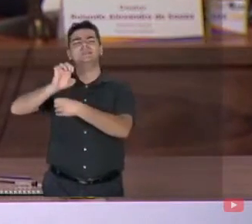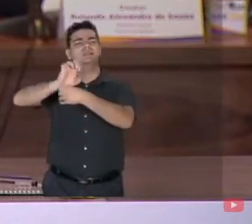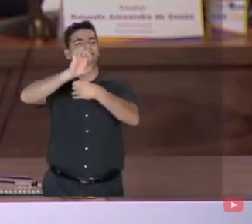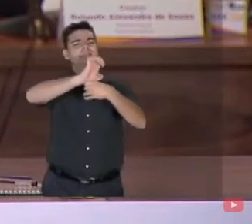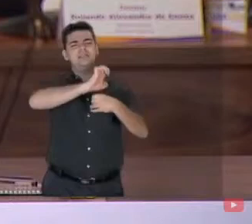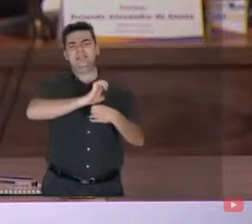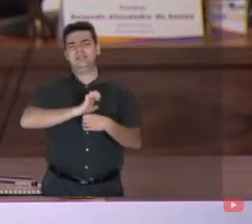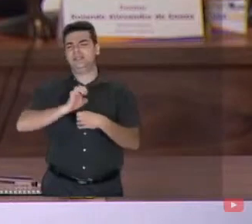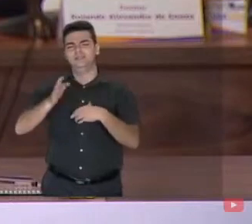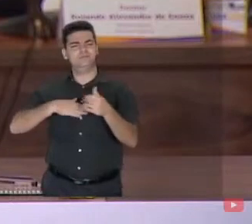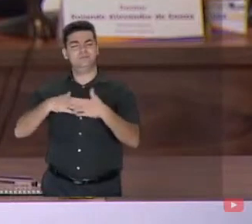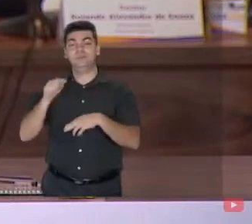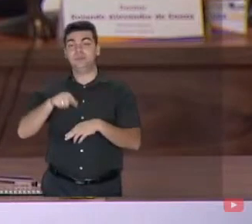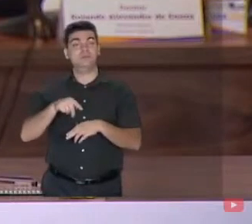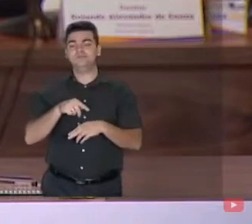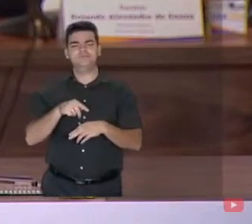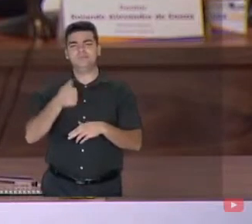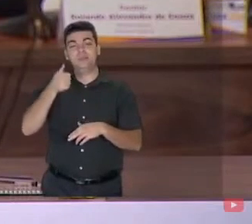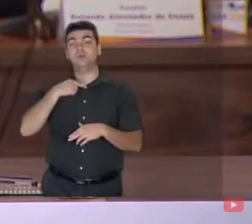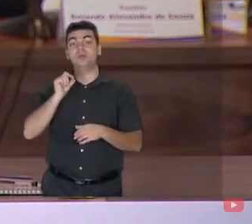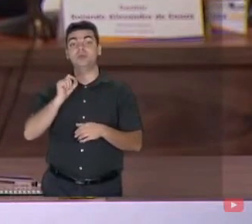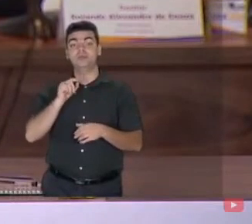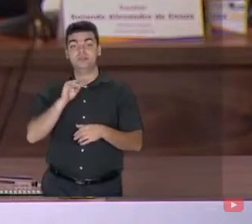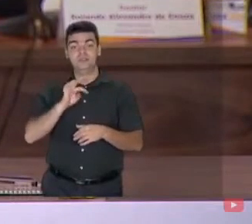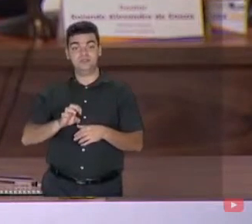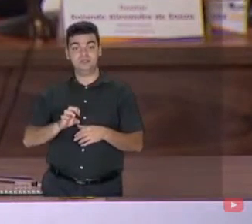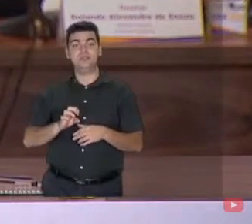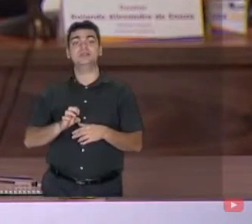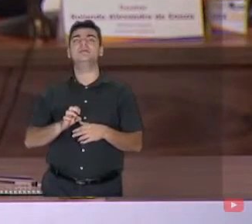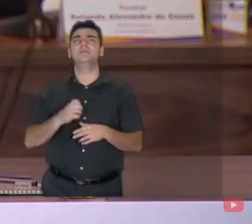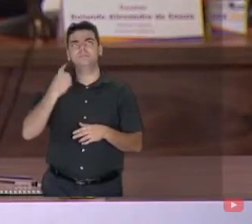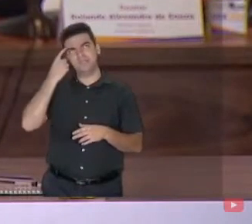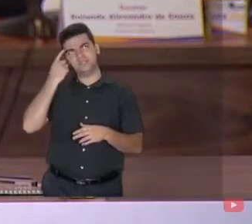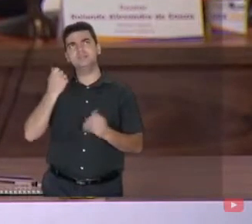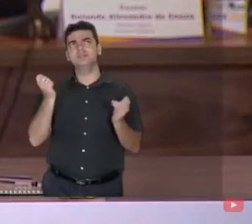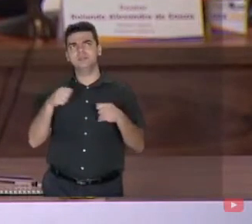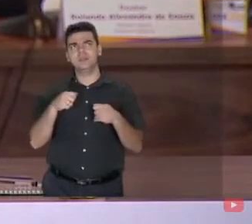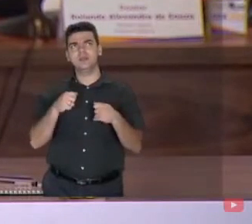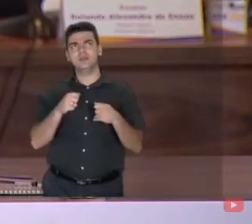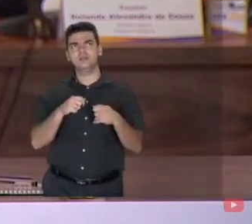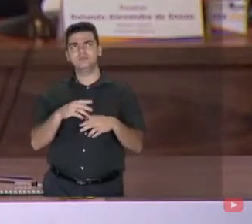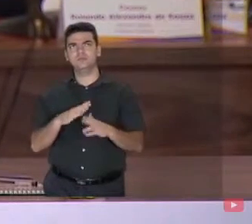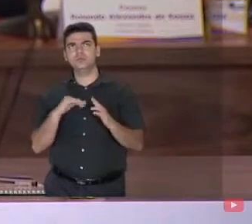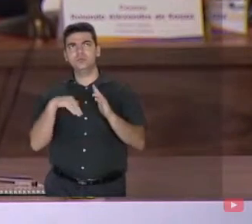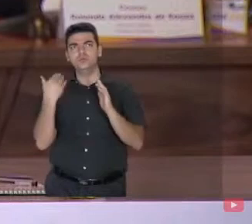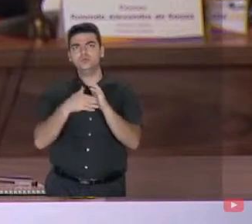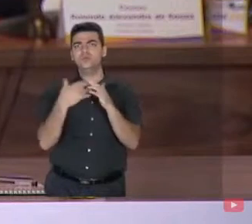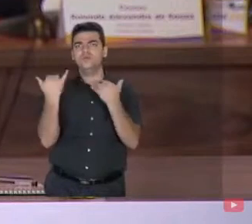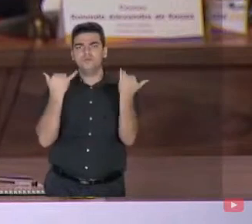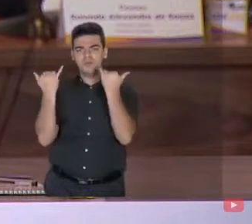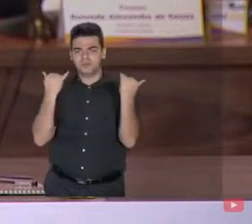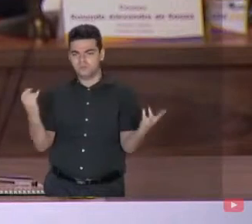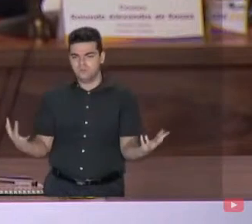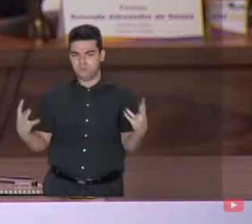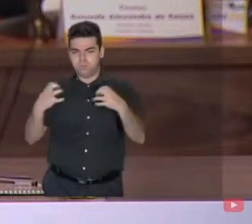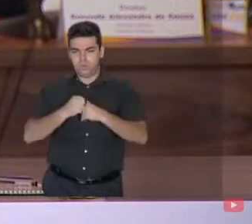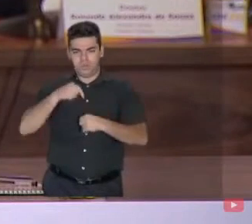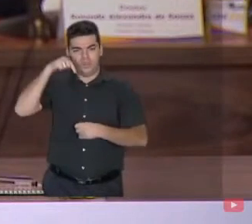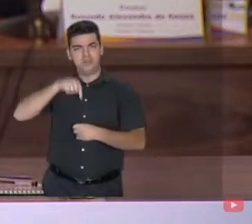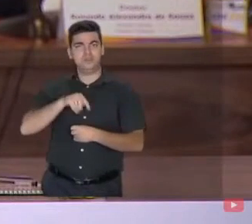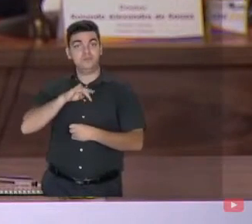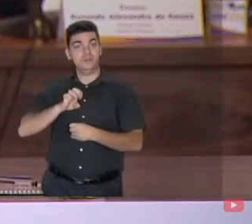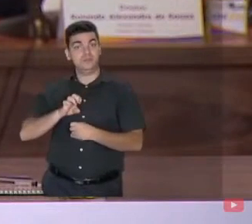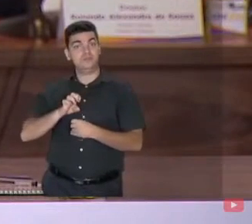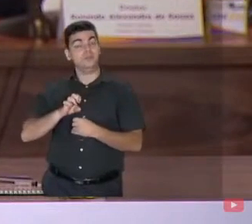estados, a Justiça Eleitoral e nós, todos do Tribunal Superior Eleitoral, desenvolvemos